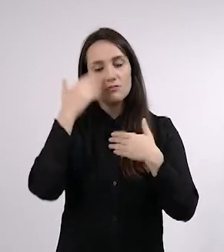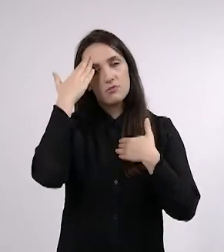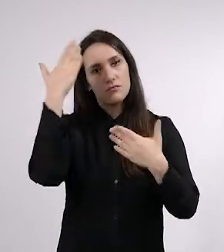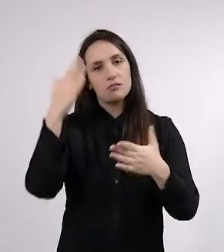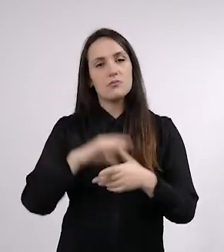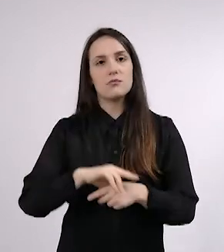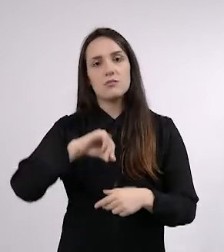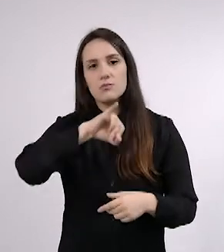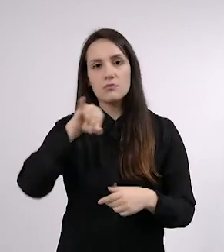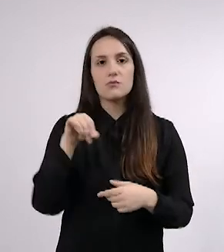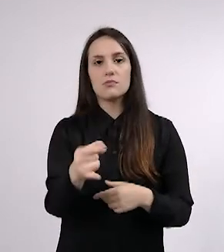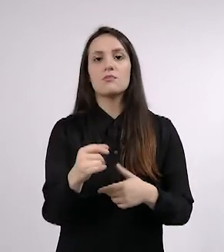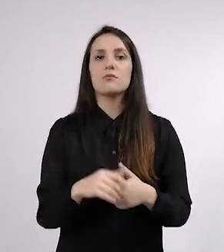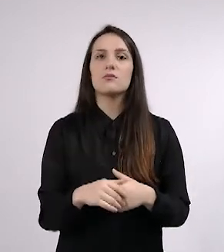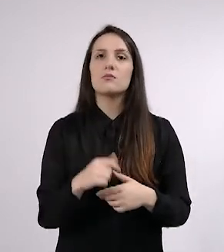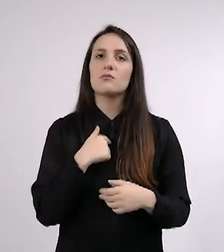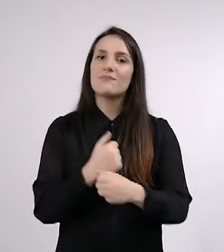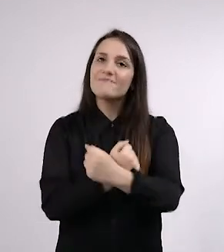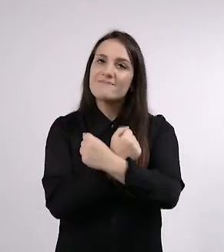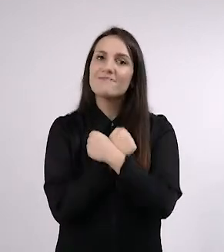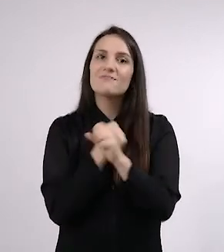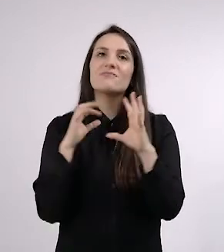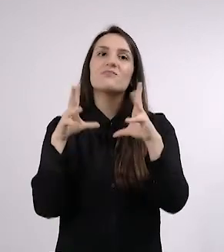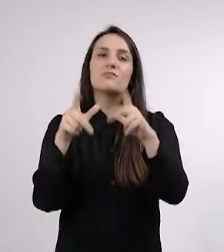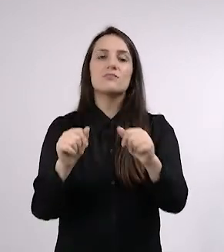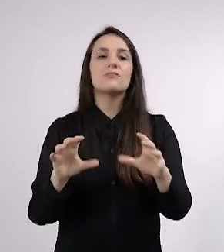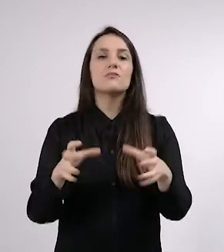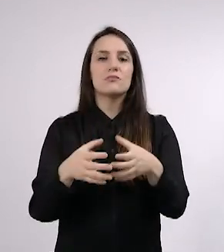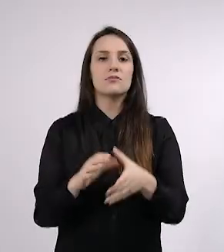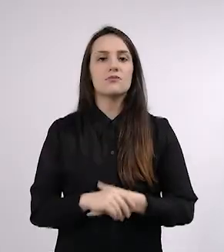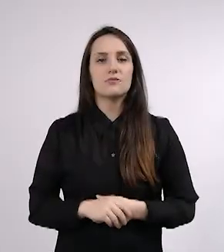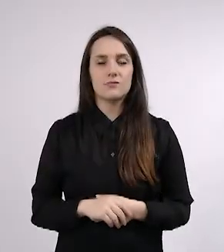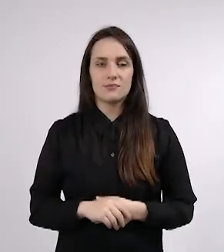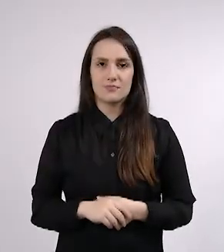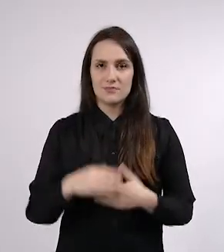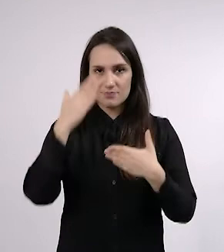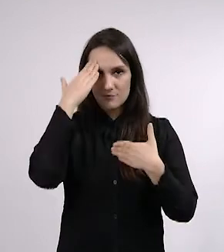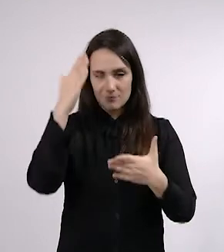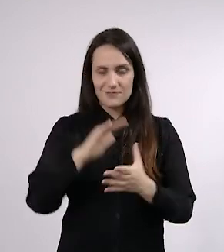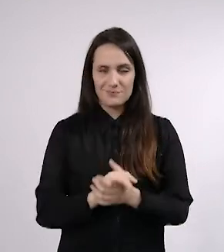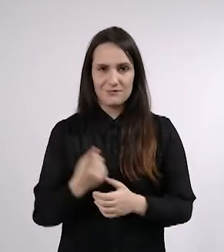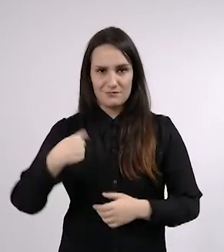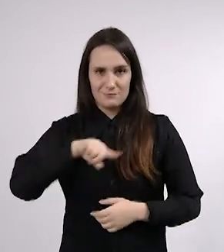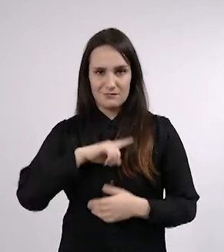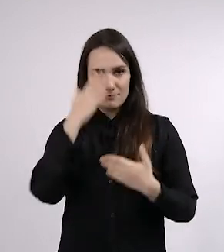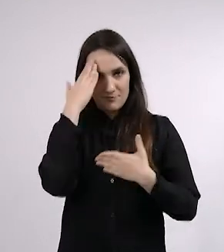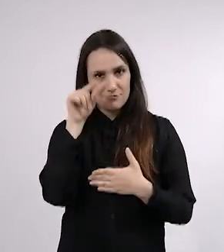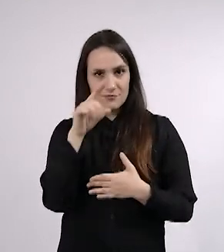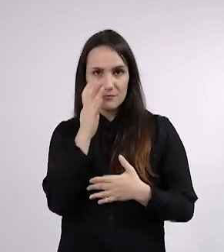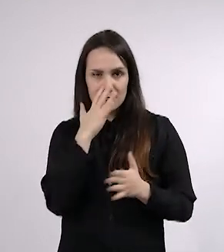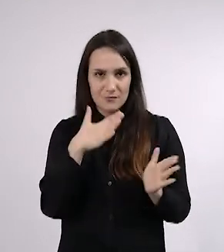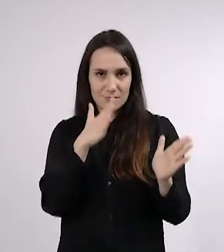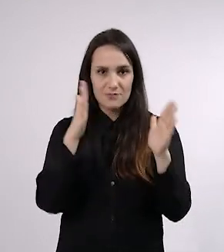oportunidade aí, deixar um abraço a toda a equipe aí que nos convidou para esse programa. Muito obrigado, deputado. Muito obrigado. Nós